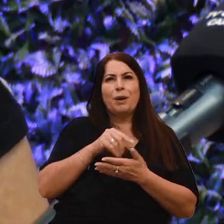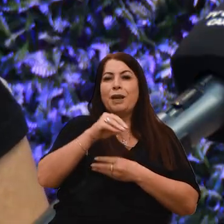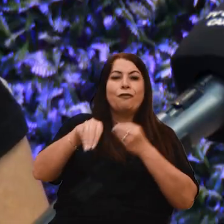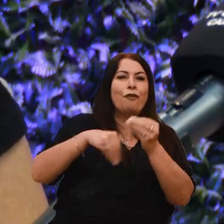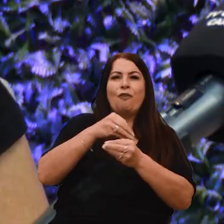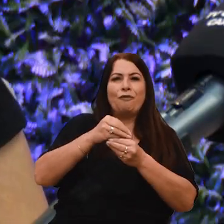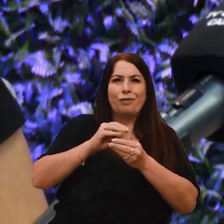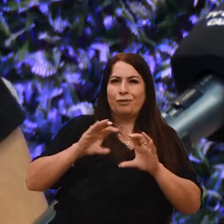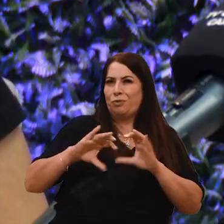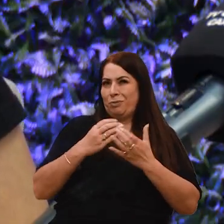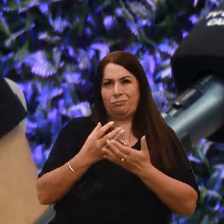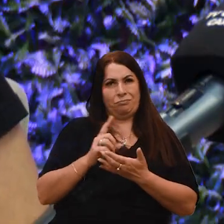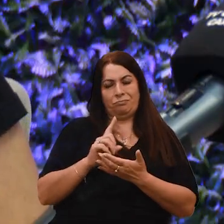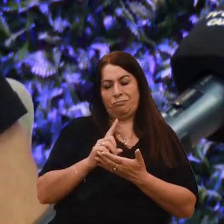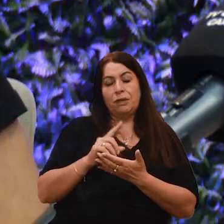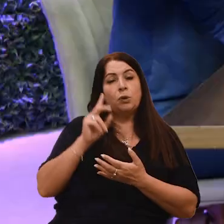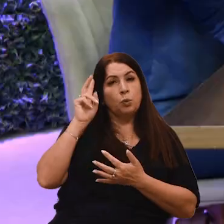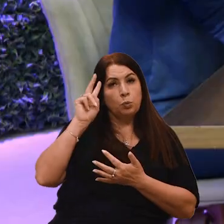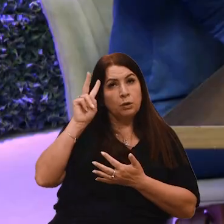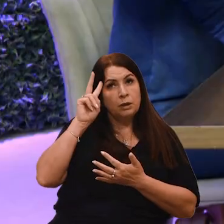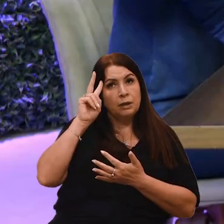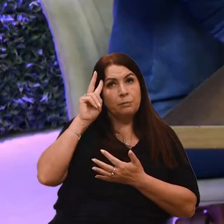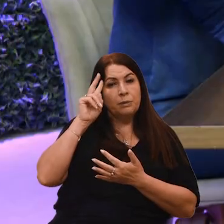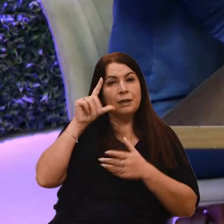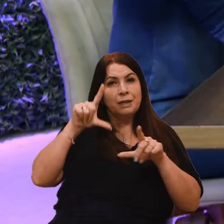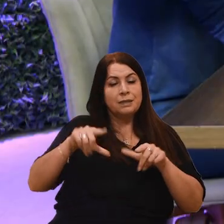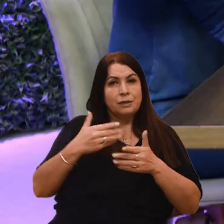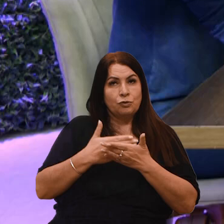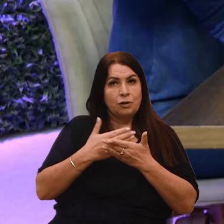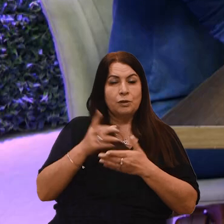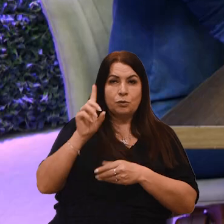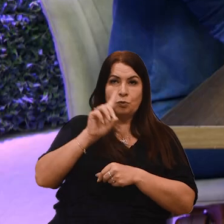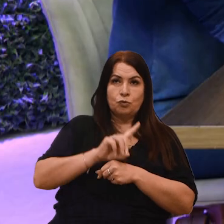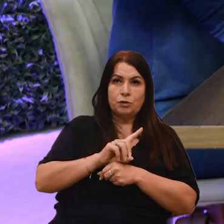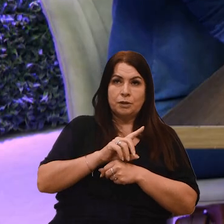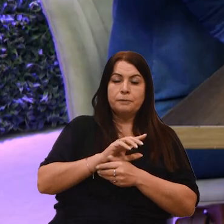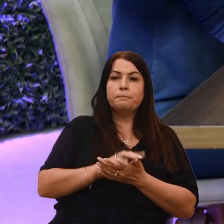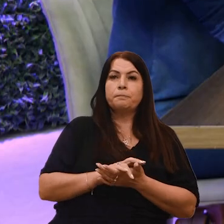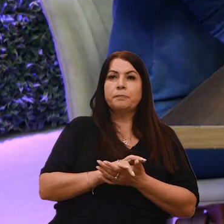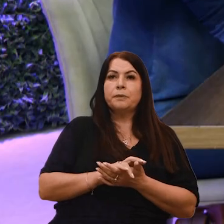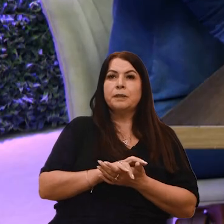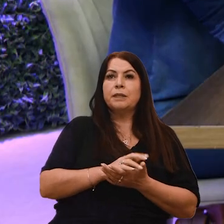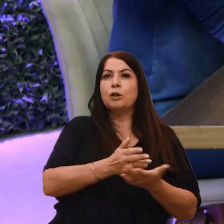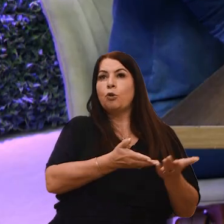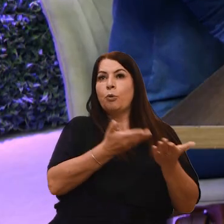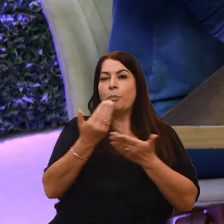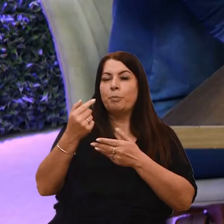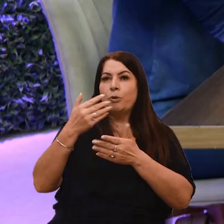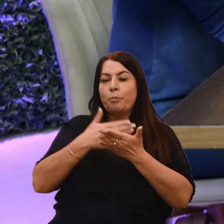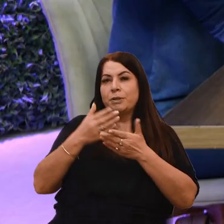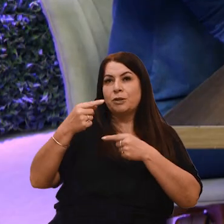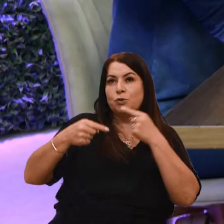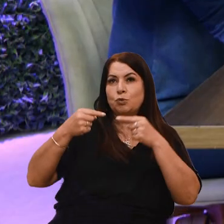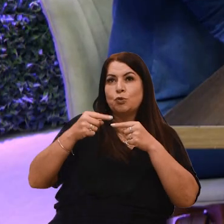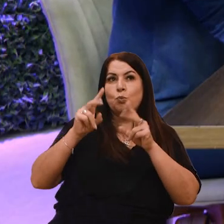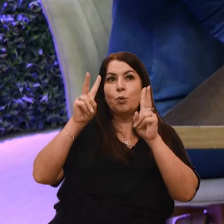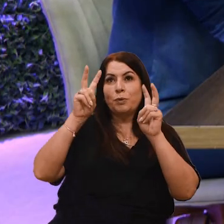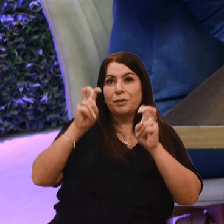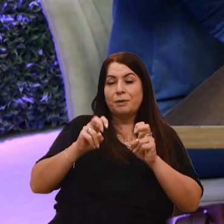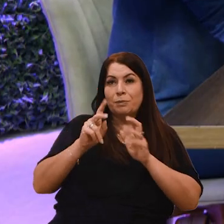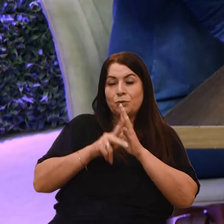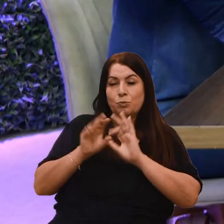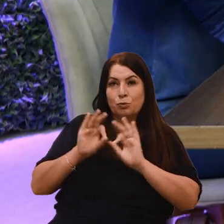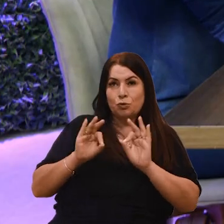a comunidade. Eu me lembro na sala de aula o dia que eu levei, que nós íamos começar a discutir qual seria o tema do